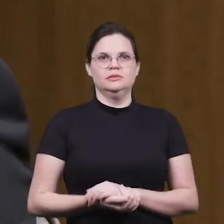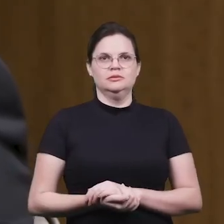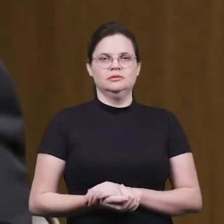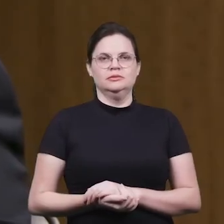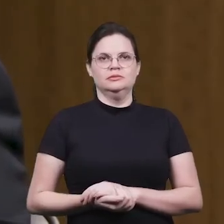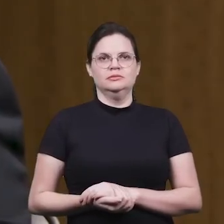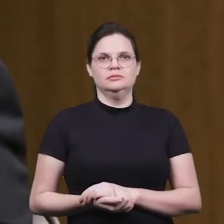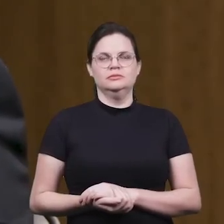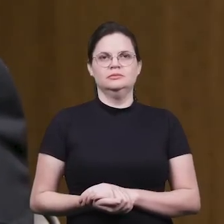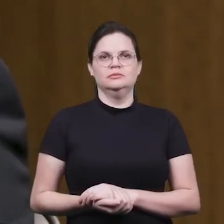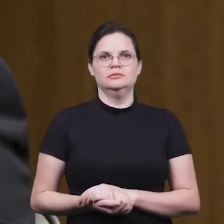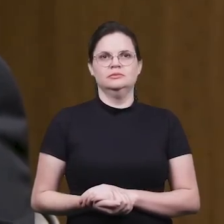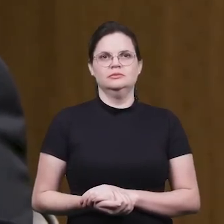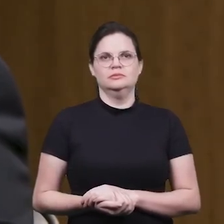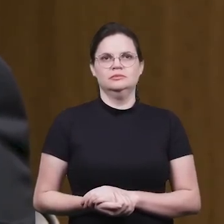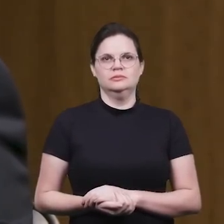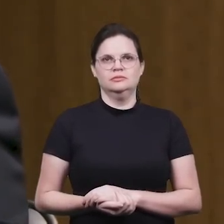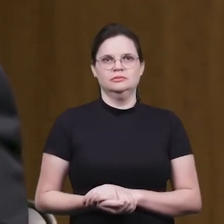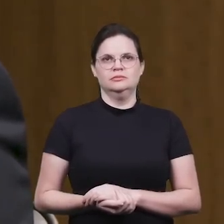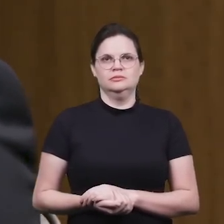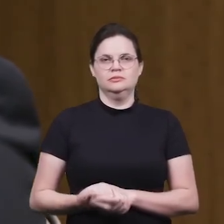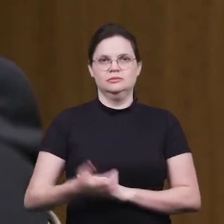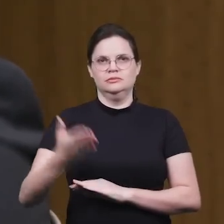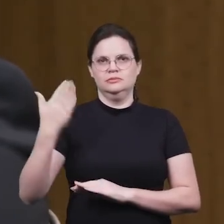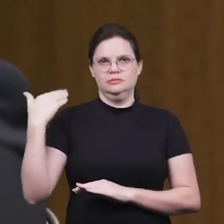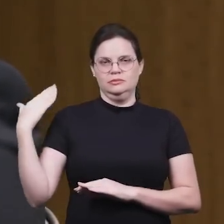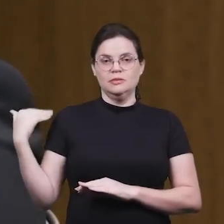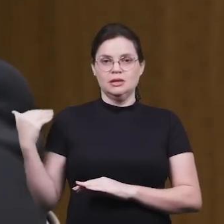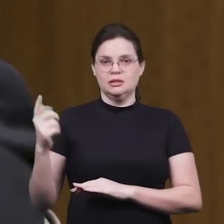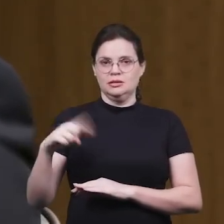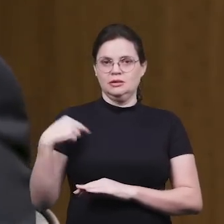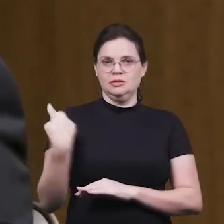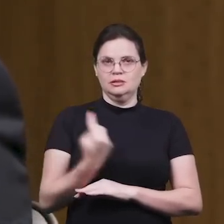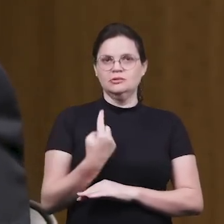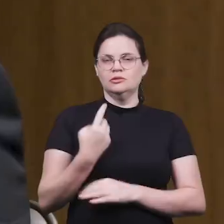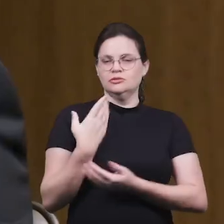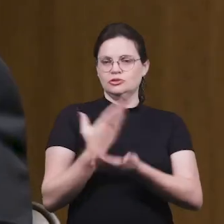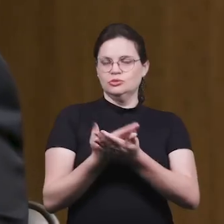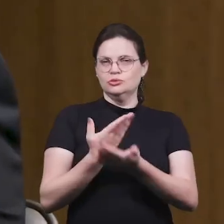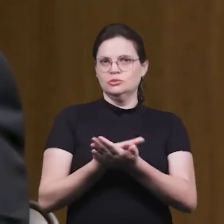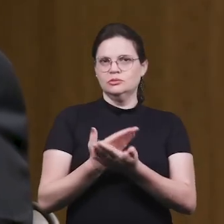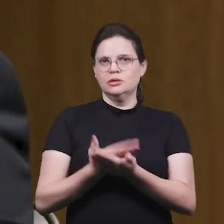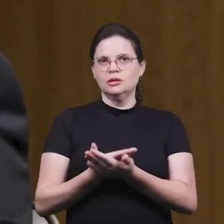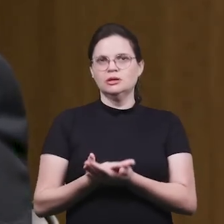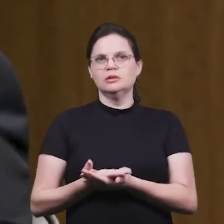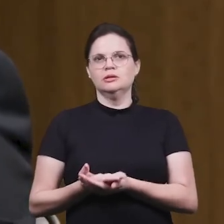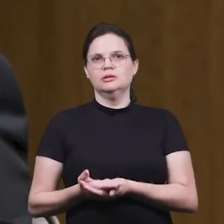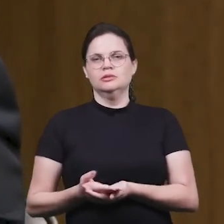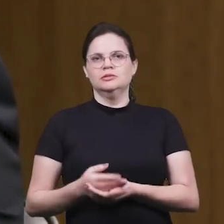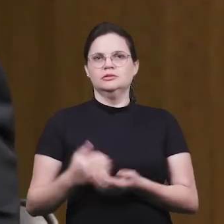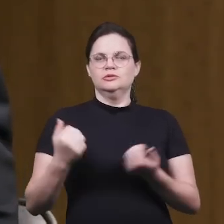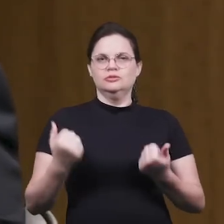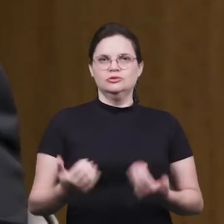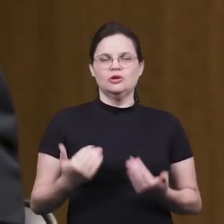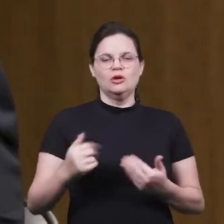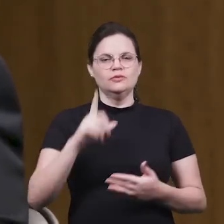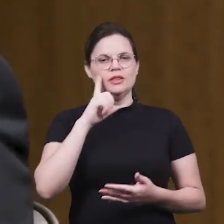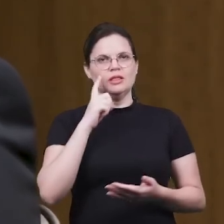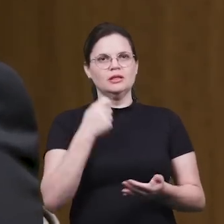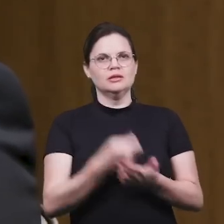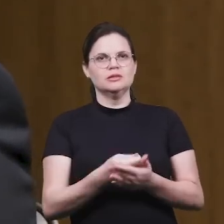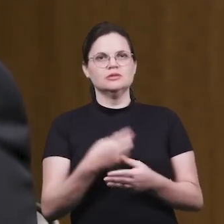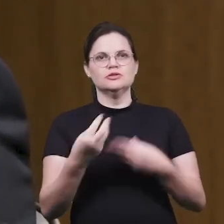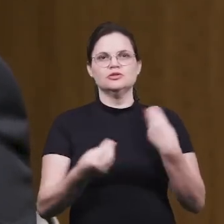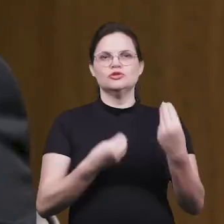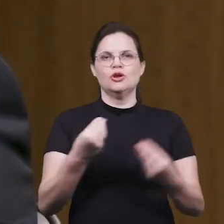formada em pedagogia. Então, quando na nossa época, quando a gente ainda estava estudando, né, sendo jovem, escolhendo, pensando